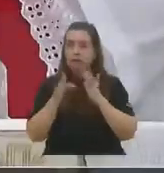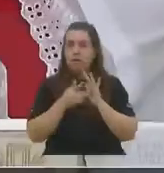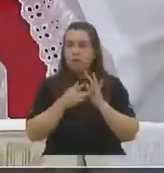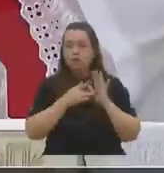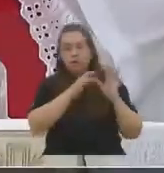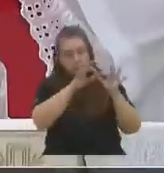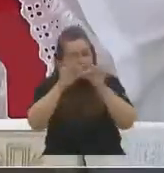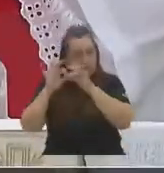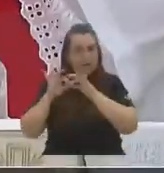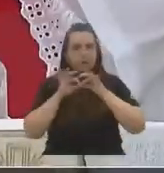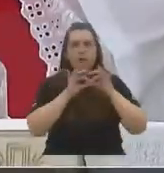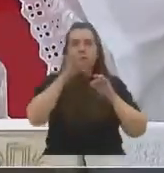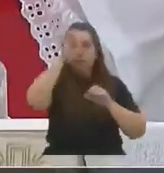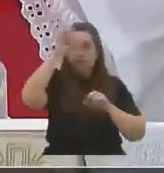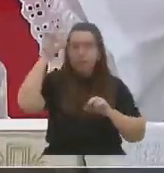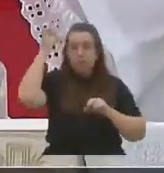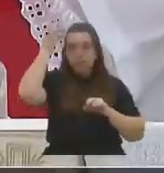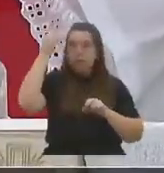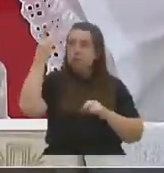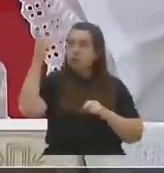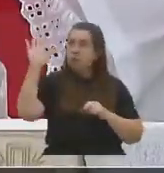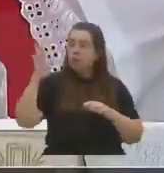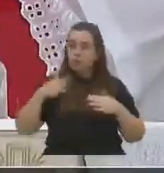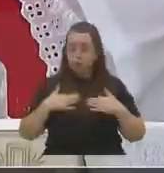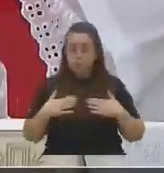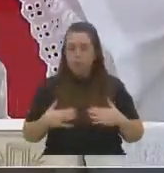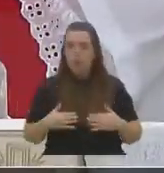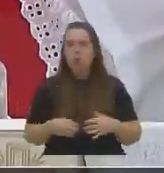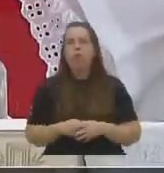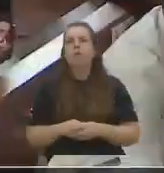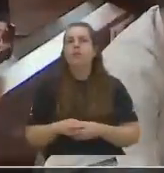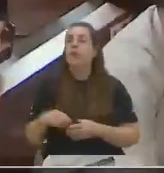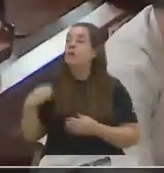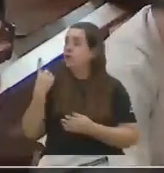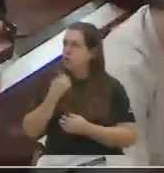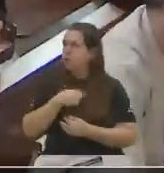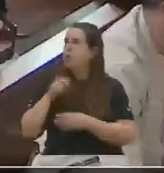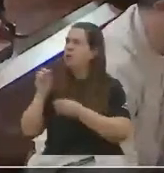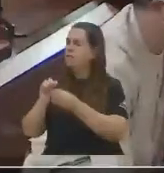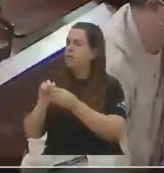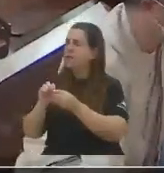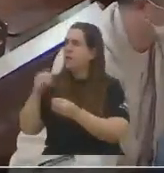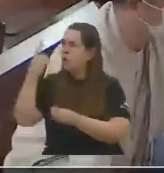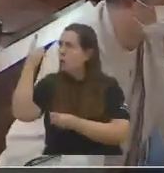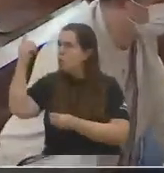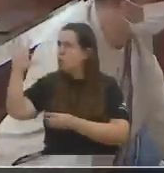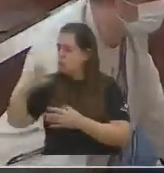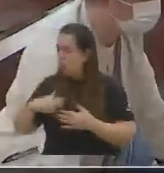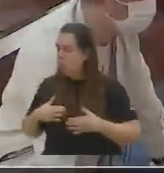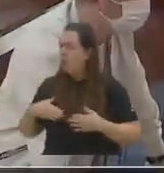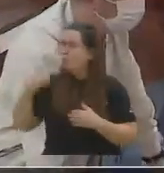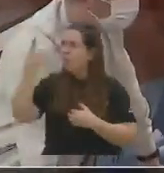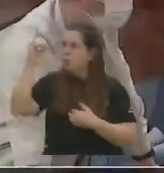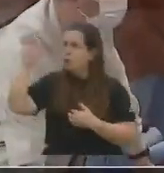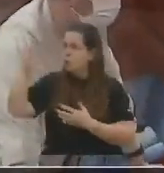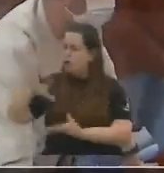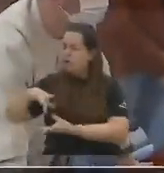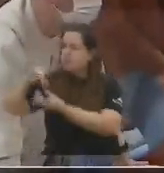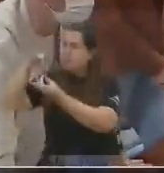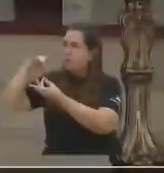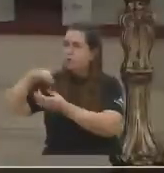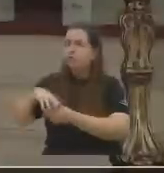Cristo, sejamos reunidos pelo Espírito Santo num só corpo. Fazei de nós um só corpo e um